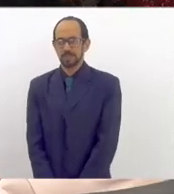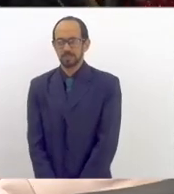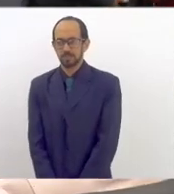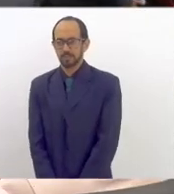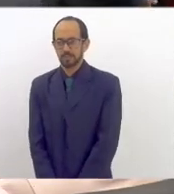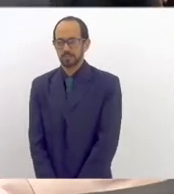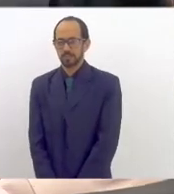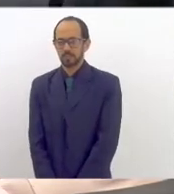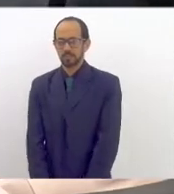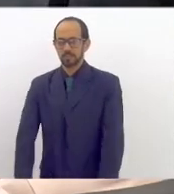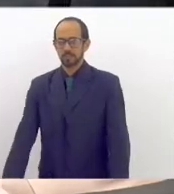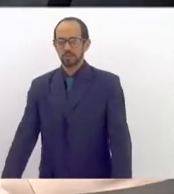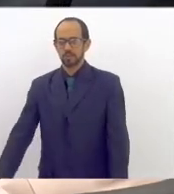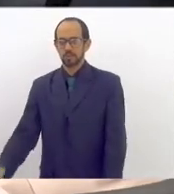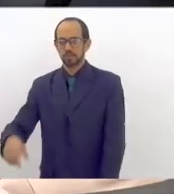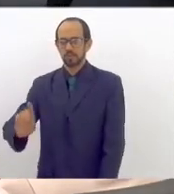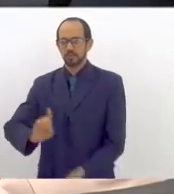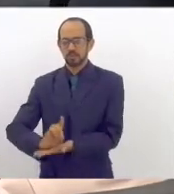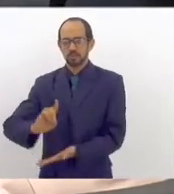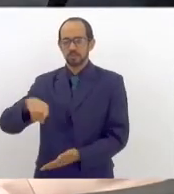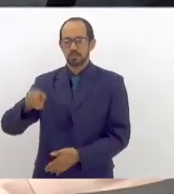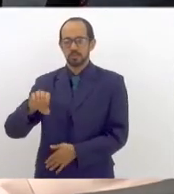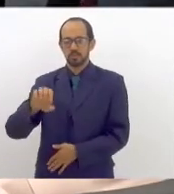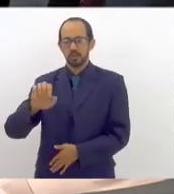Elton Presidente TRE